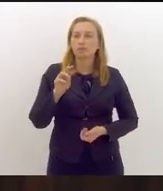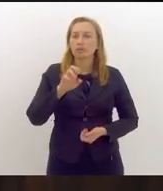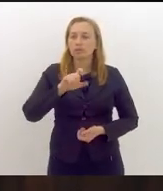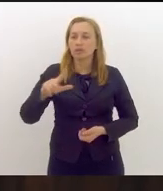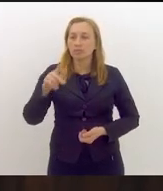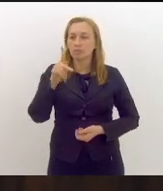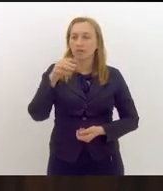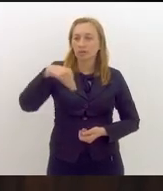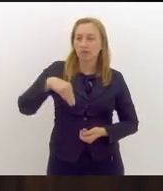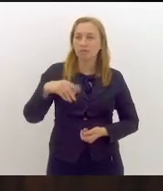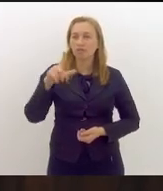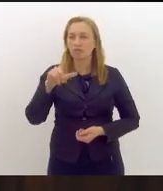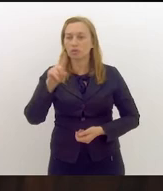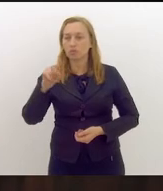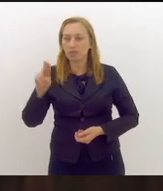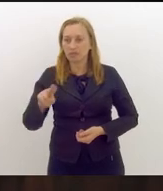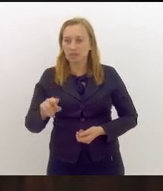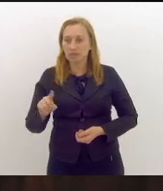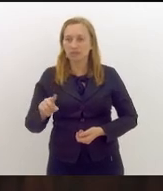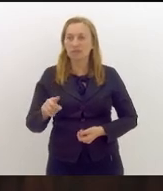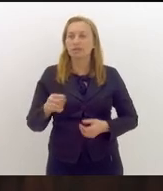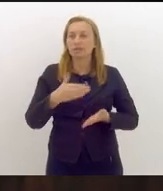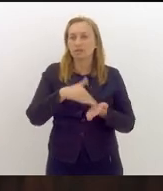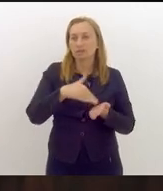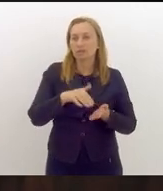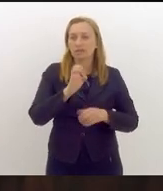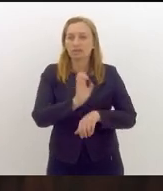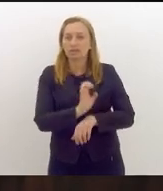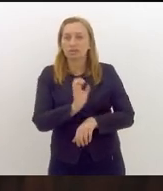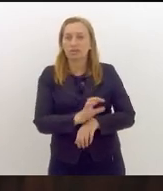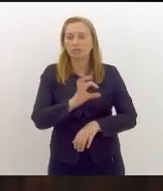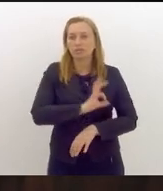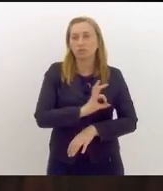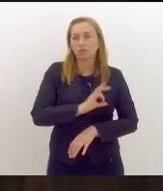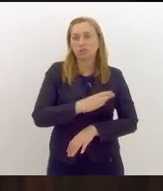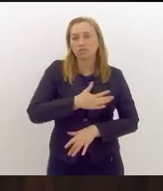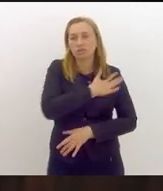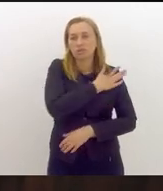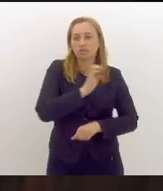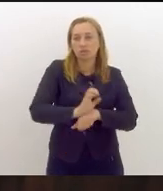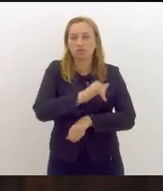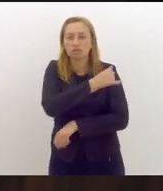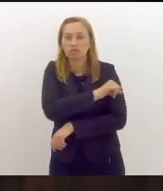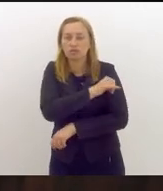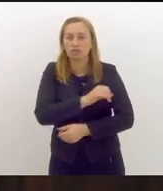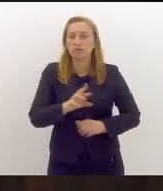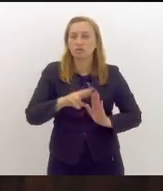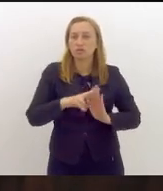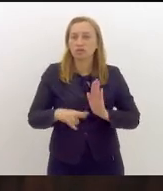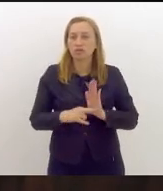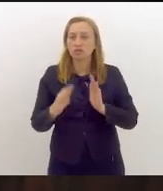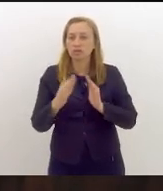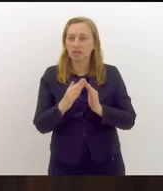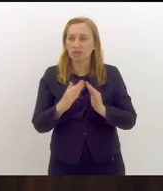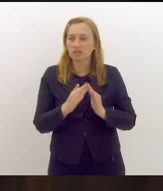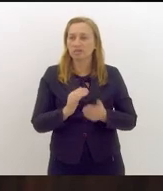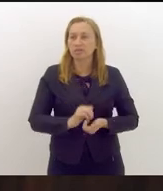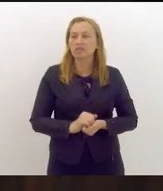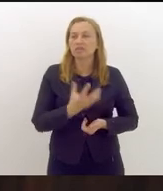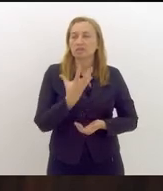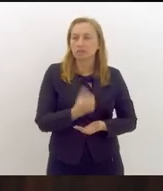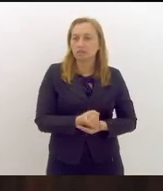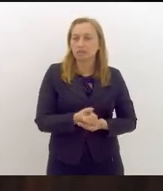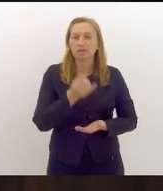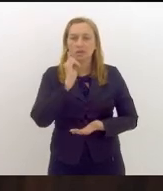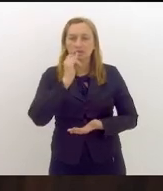PM Luiz Henrique Marinho Pires Secretária Estadual da Polícia Militar do Estado do Rio de Janeiro parecida comissão de novas internas e proporções externas